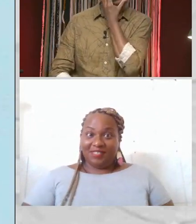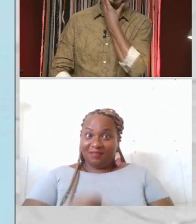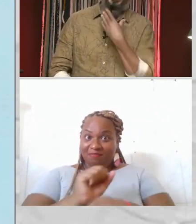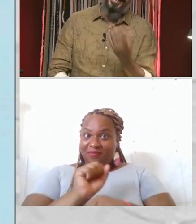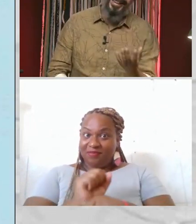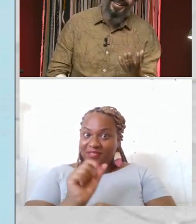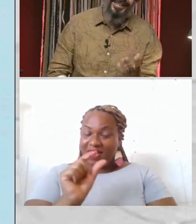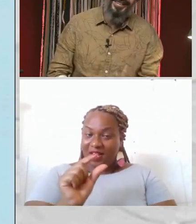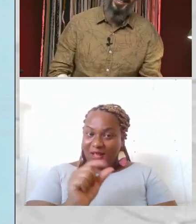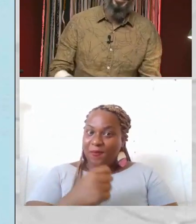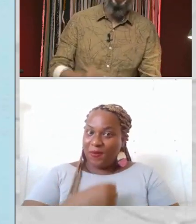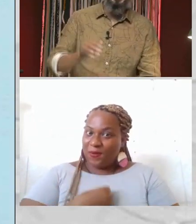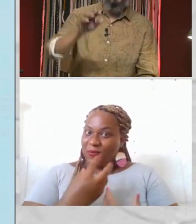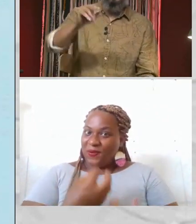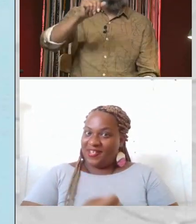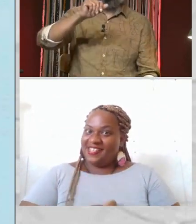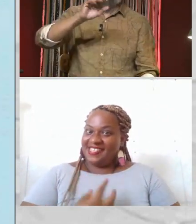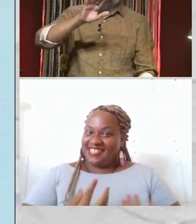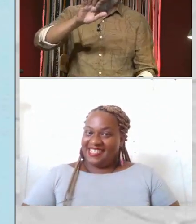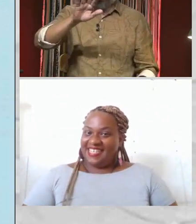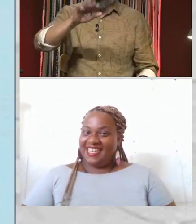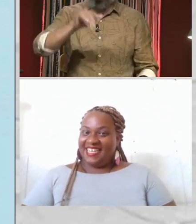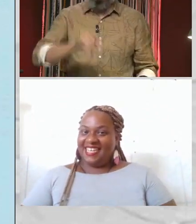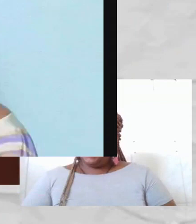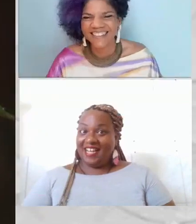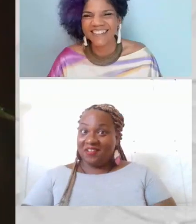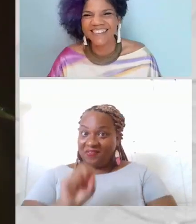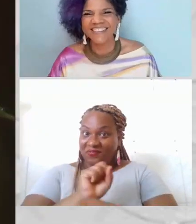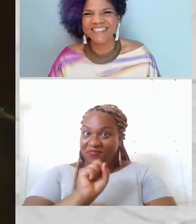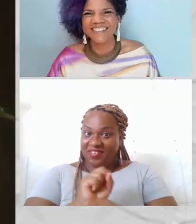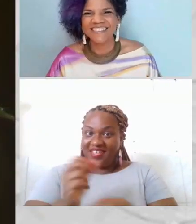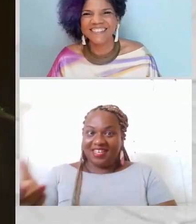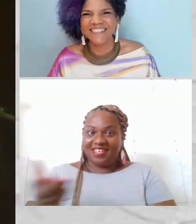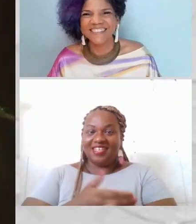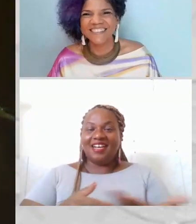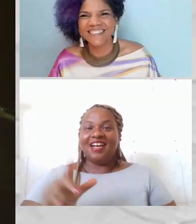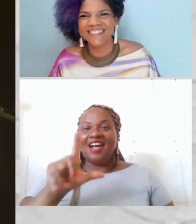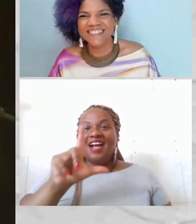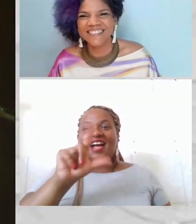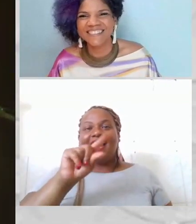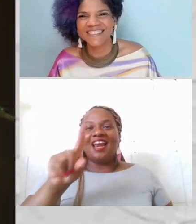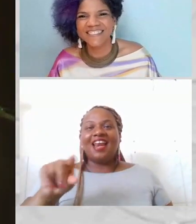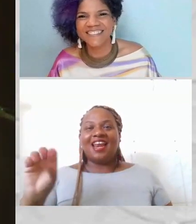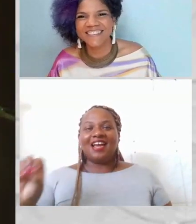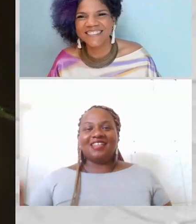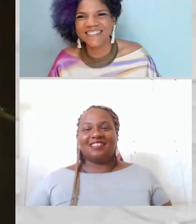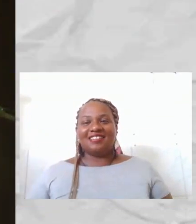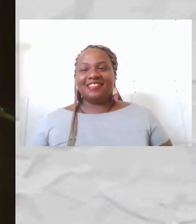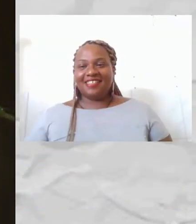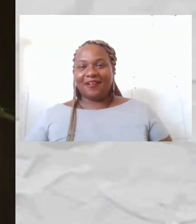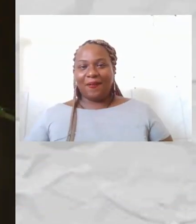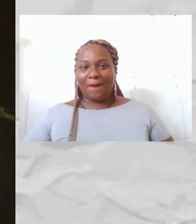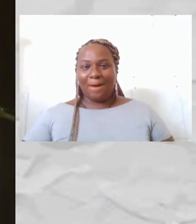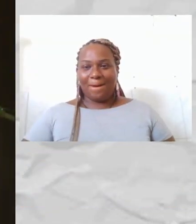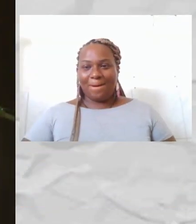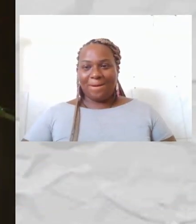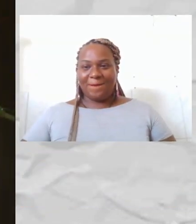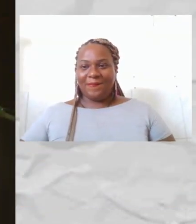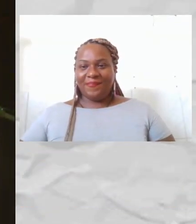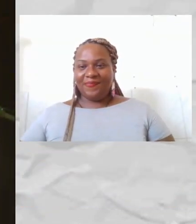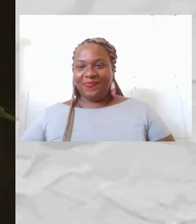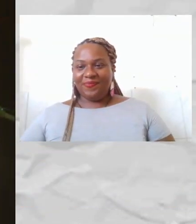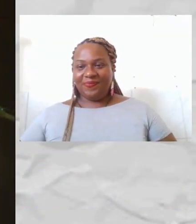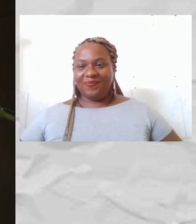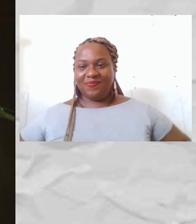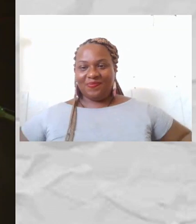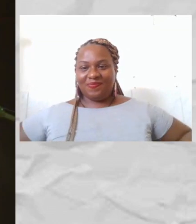gente, né? Fica aí, deixa eu falar com o Lazo. Eu vou convidar esse mestre, esse